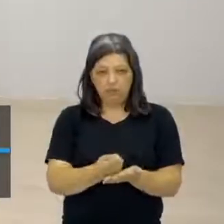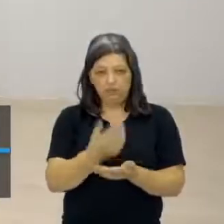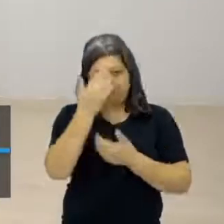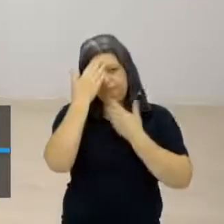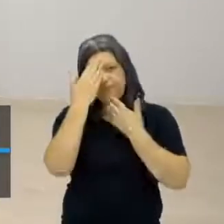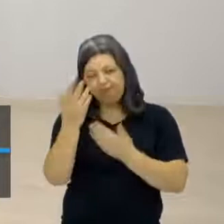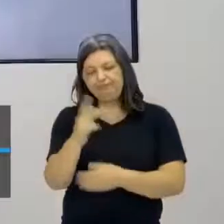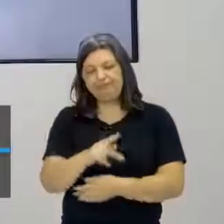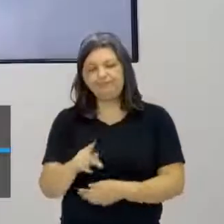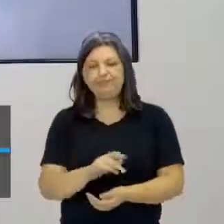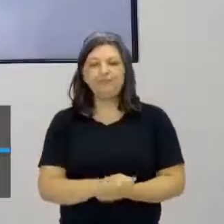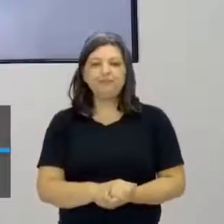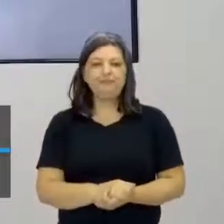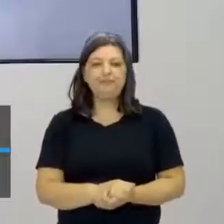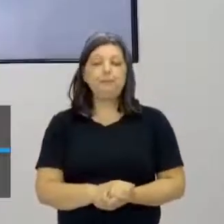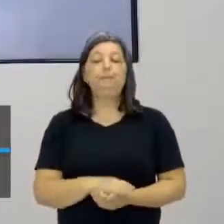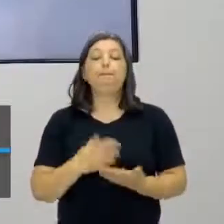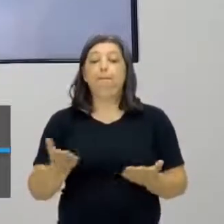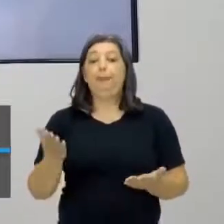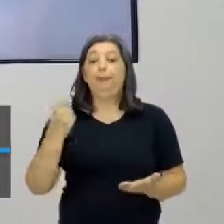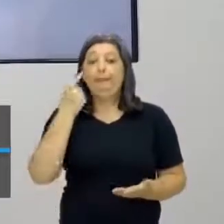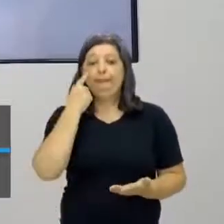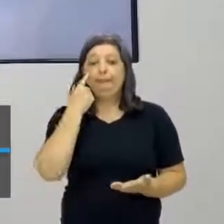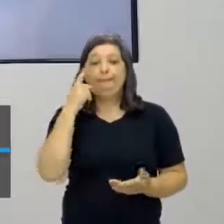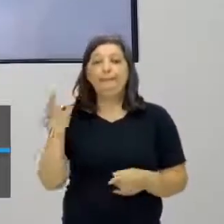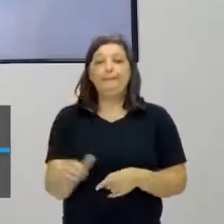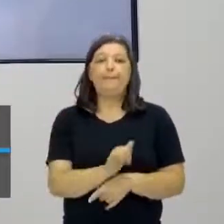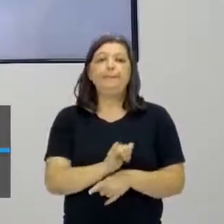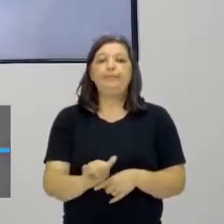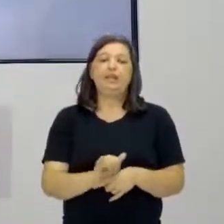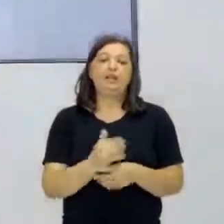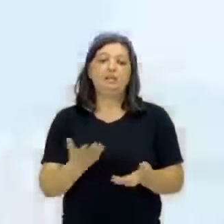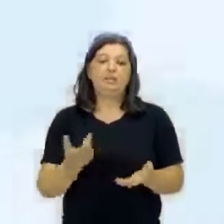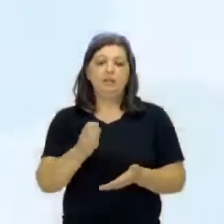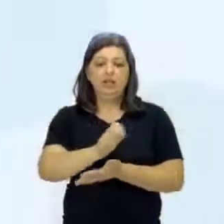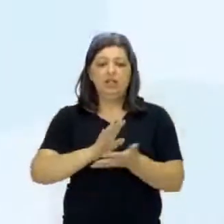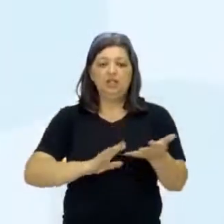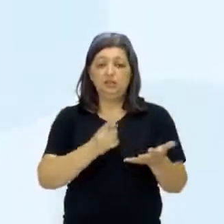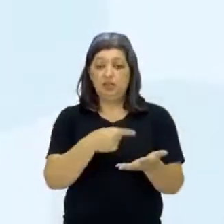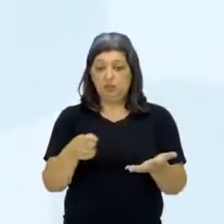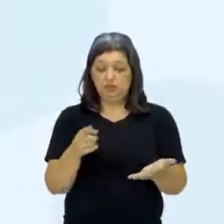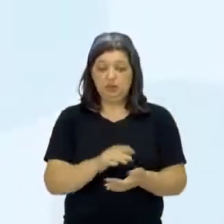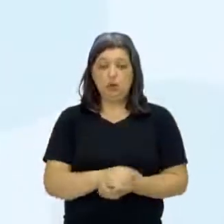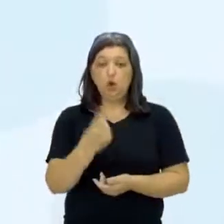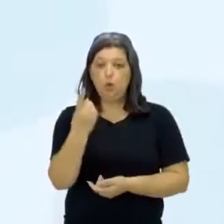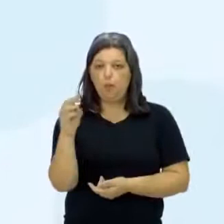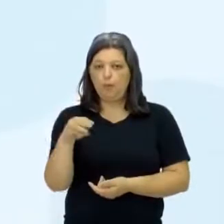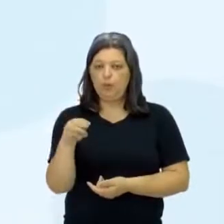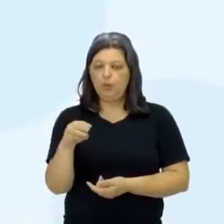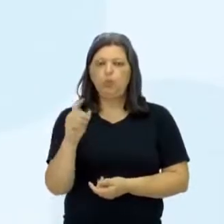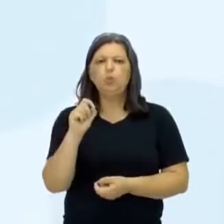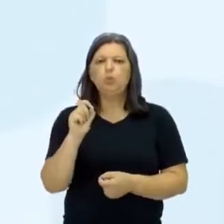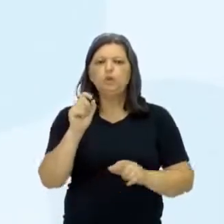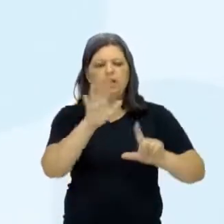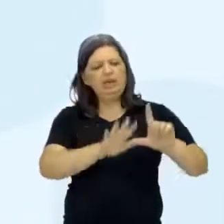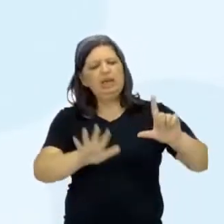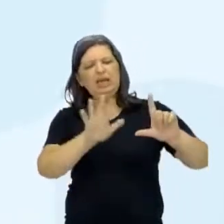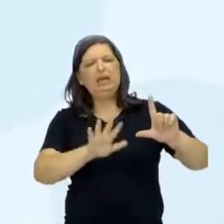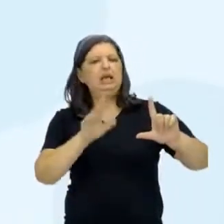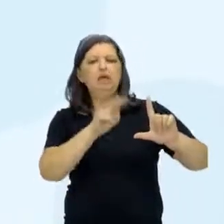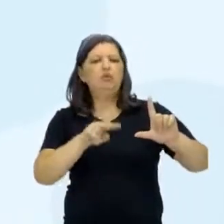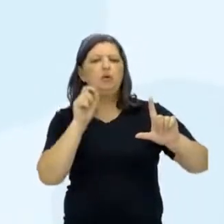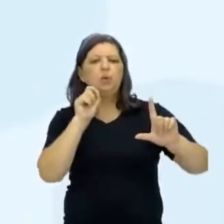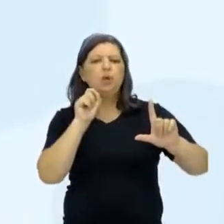professora. Então, vamos lá então, fazer esquema. E aí, uma atividade para vocês. 1 minutinho, o que você vê na